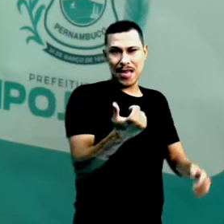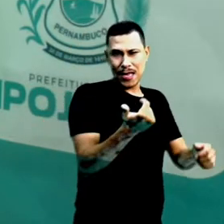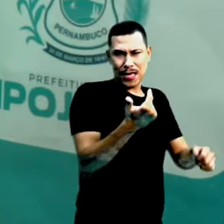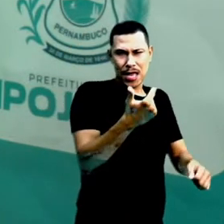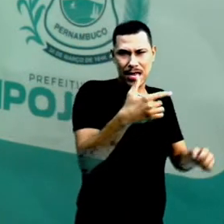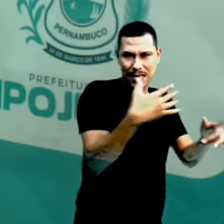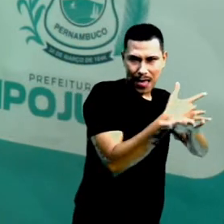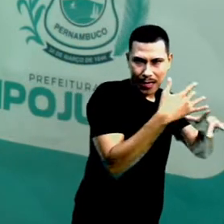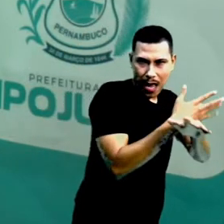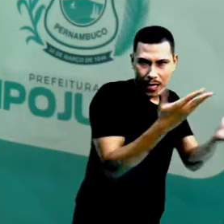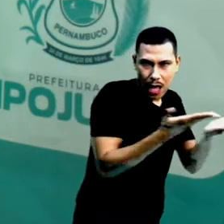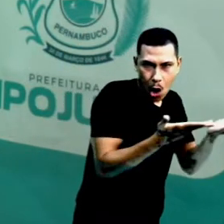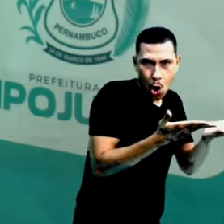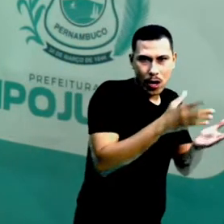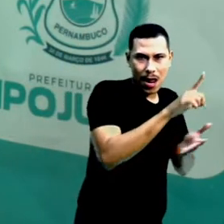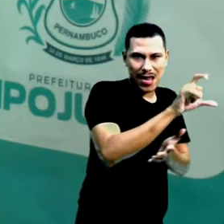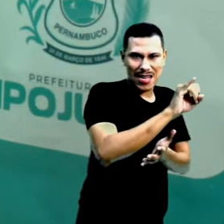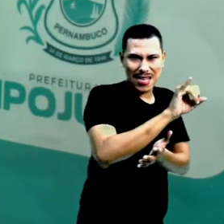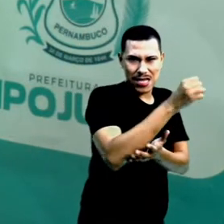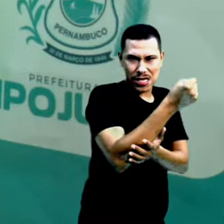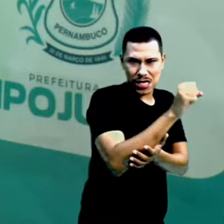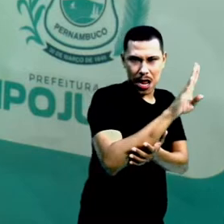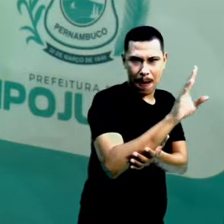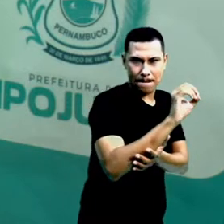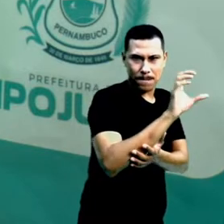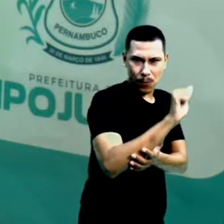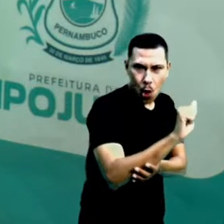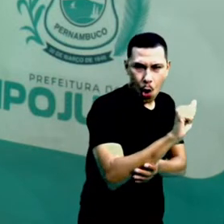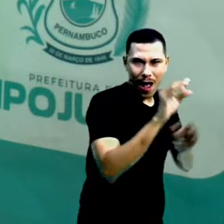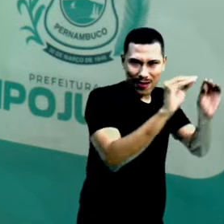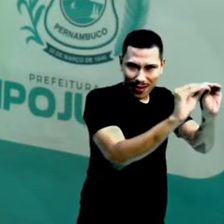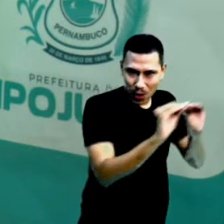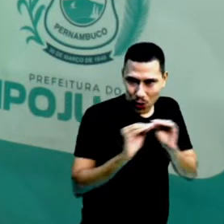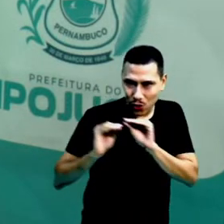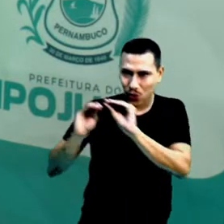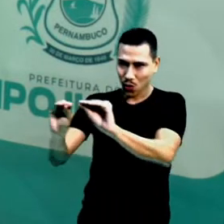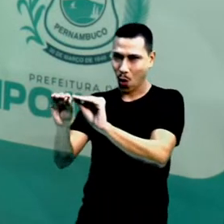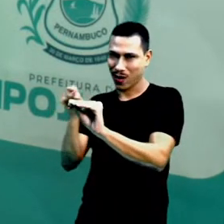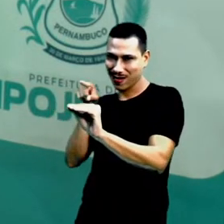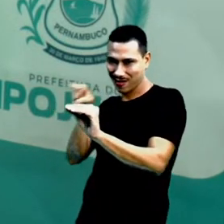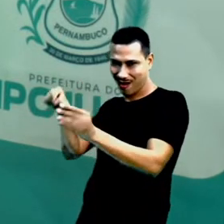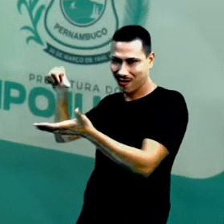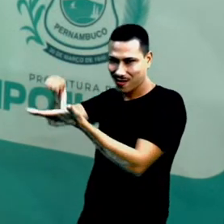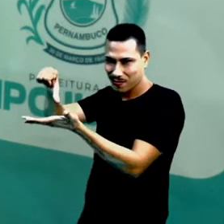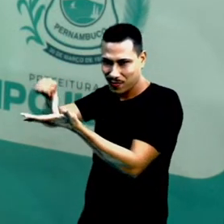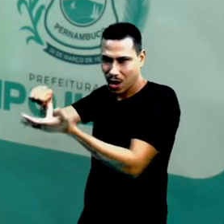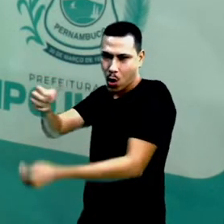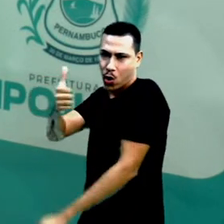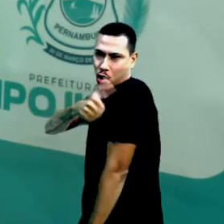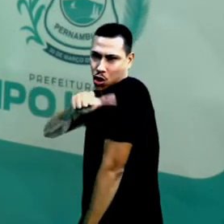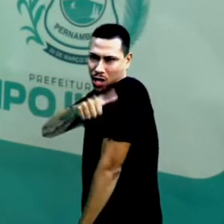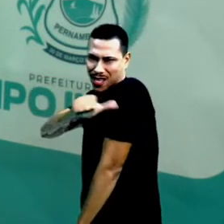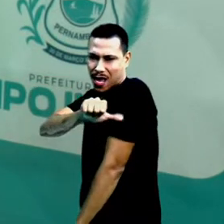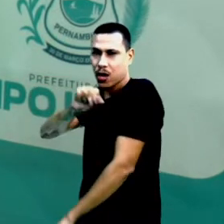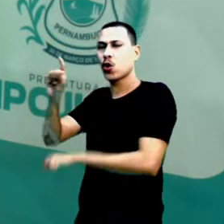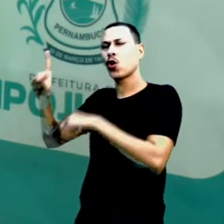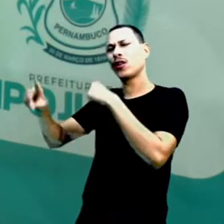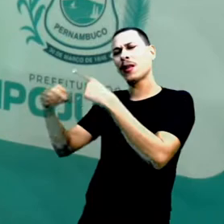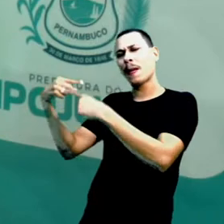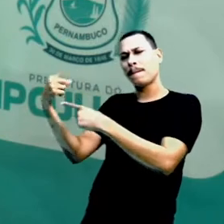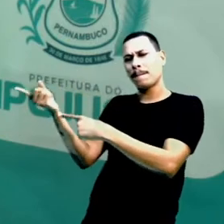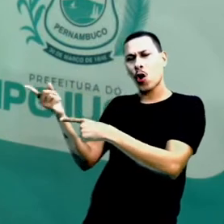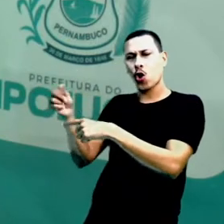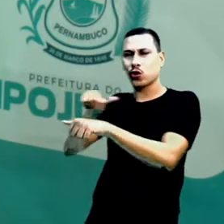como capital a cidade do Rio de Janeiro, ok? Inclusive, isso vai fazer com que depois o Rio de Janeiro se torne a